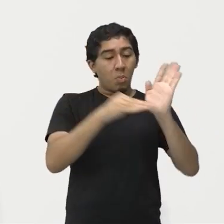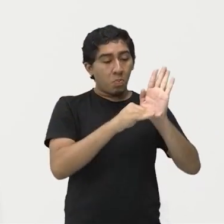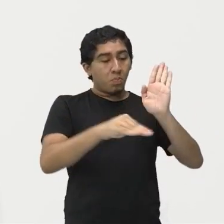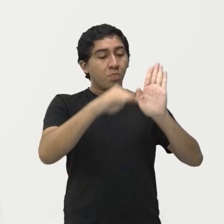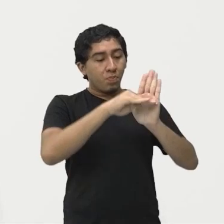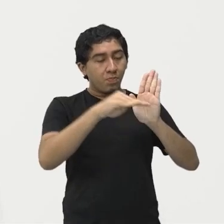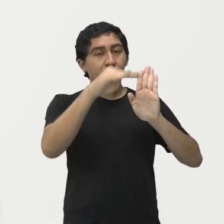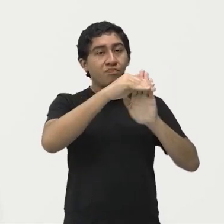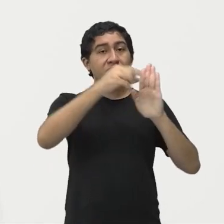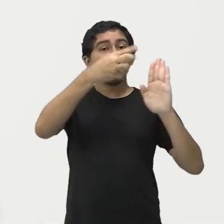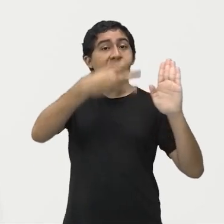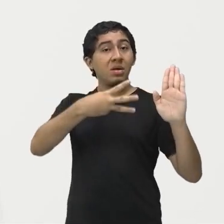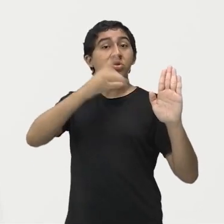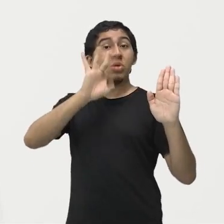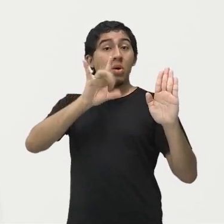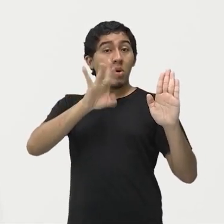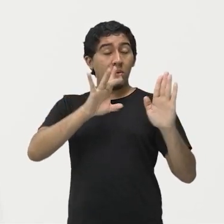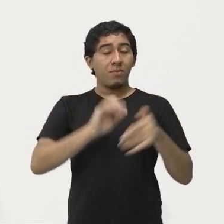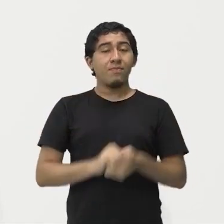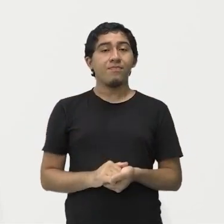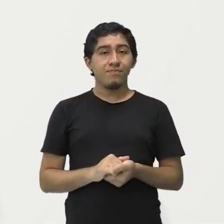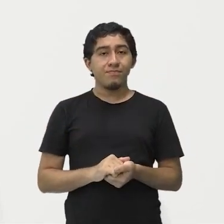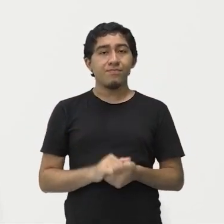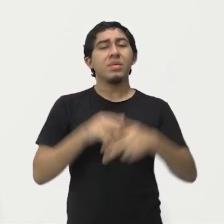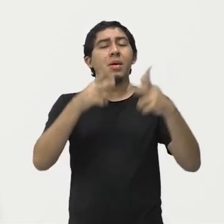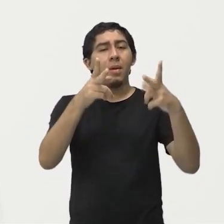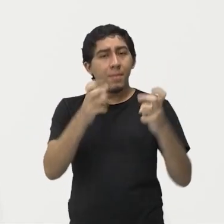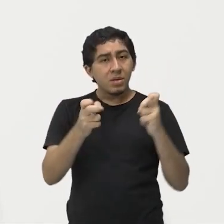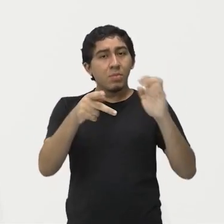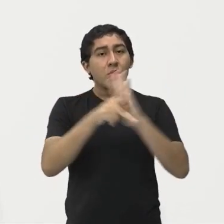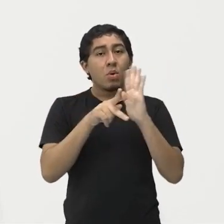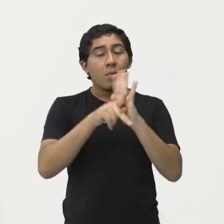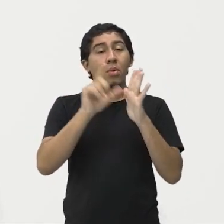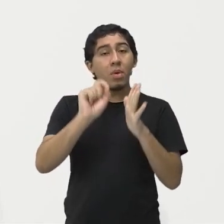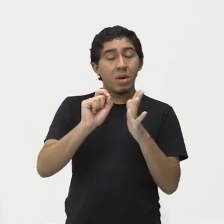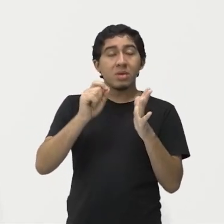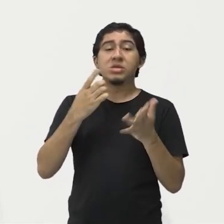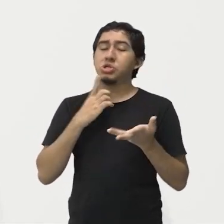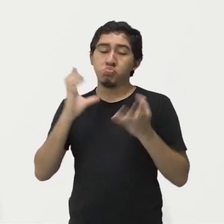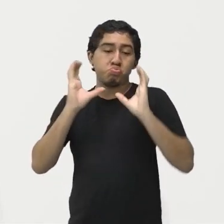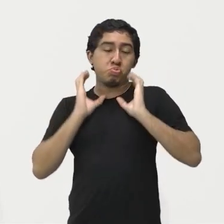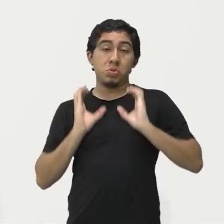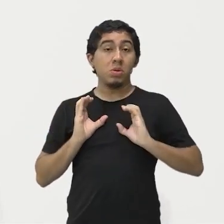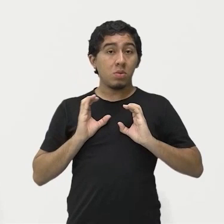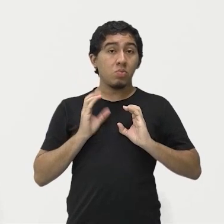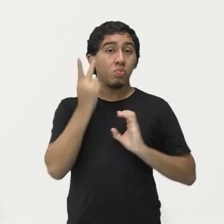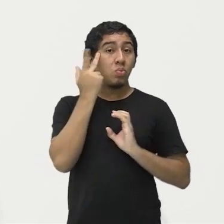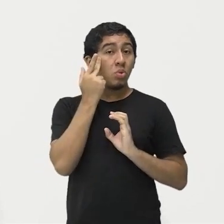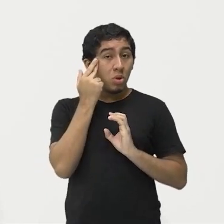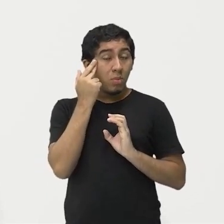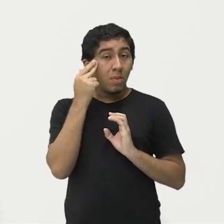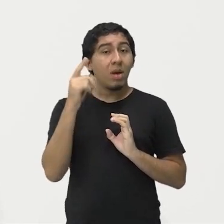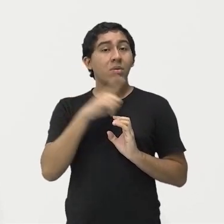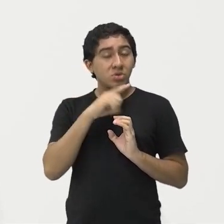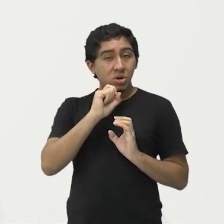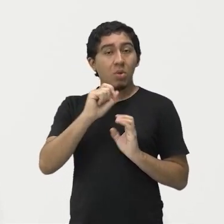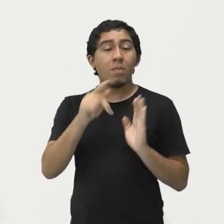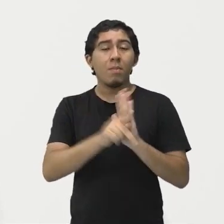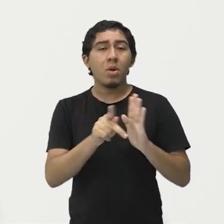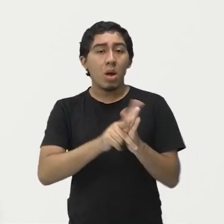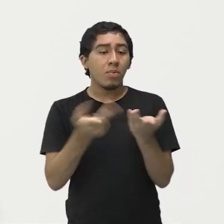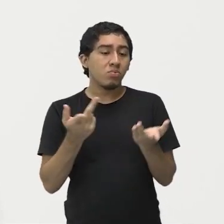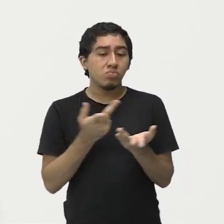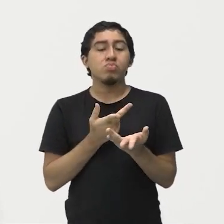ver os cidadãos atenienses, tá? Que eram os grandes proprietários de terra, tá?